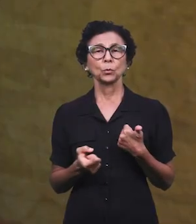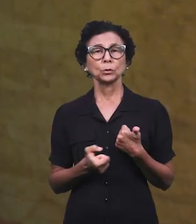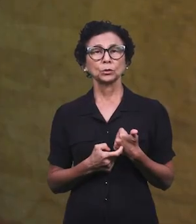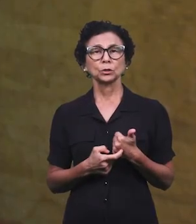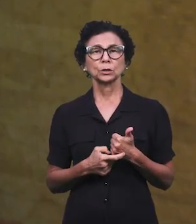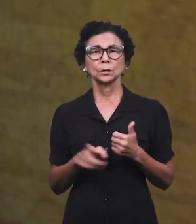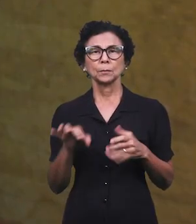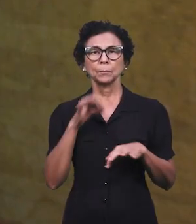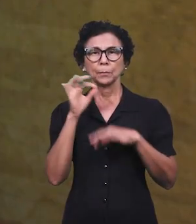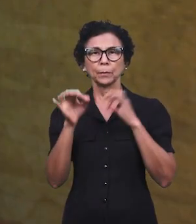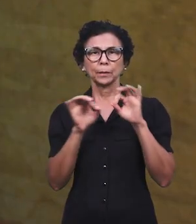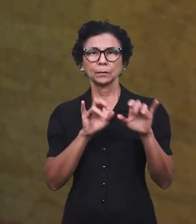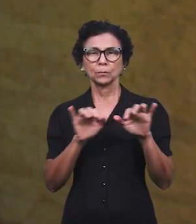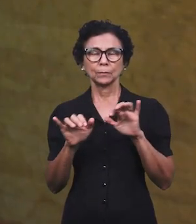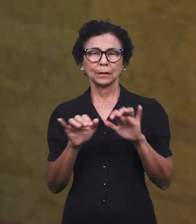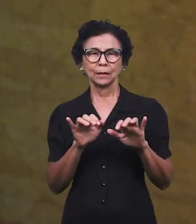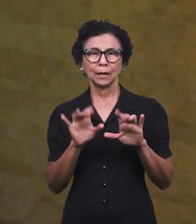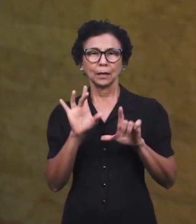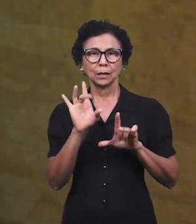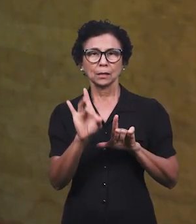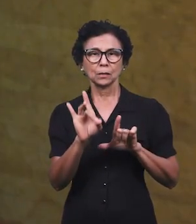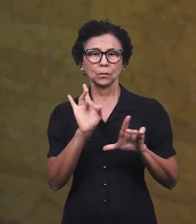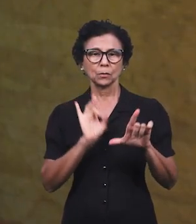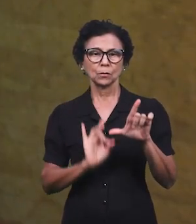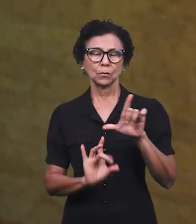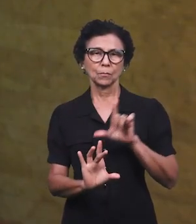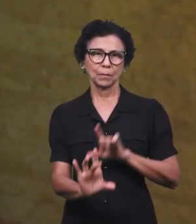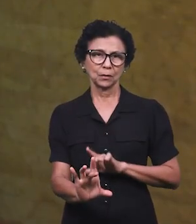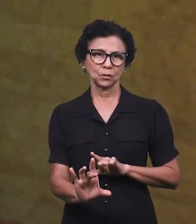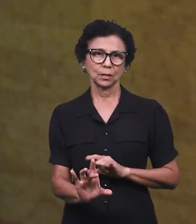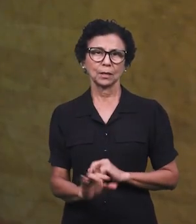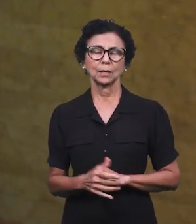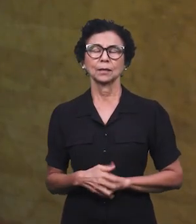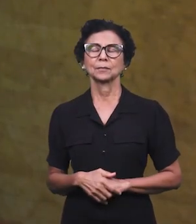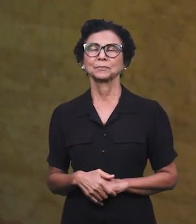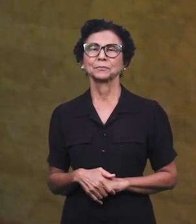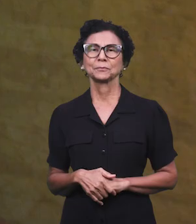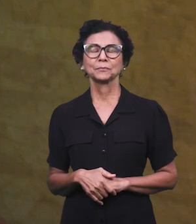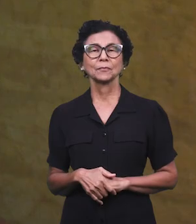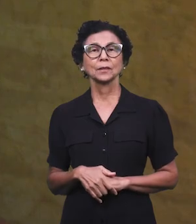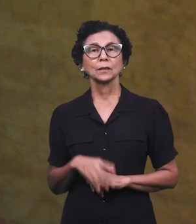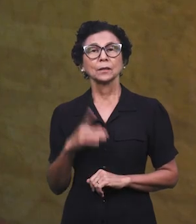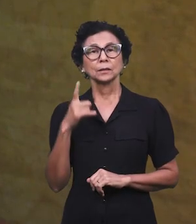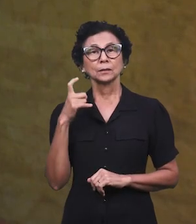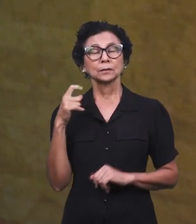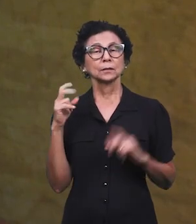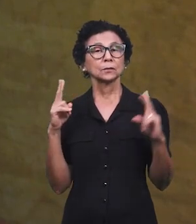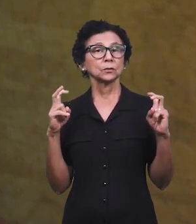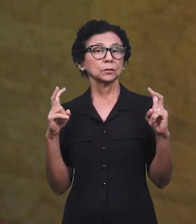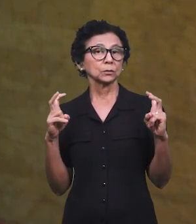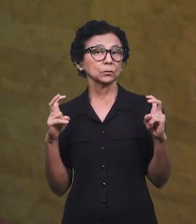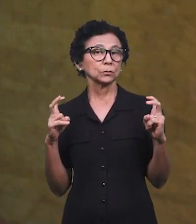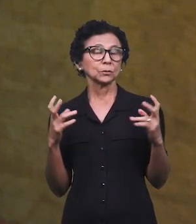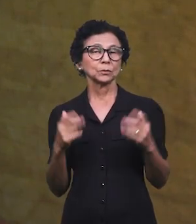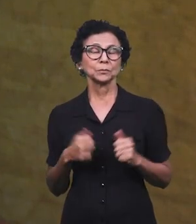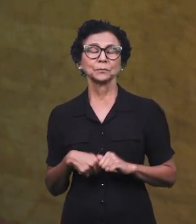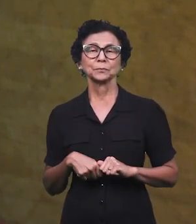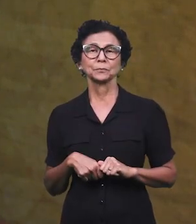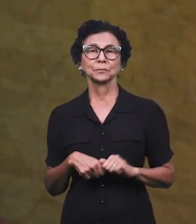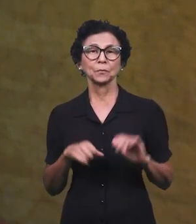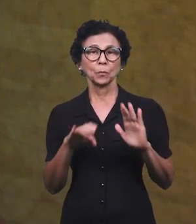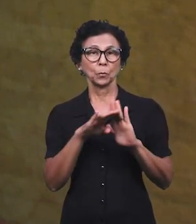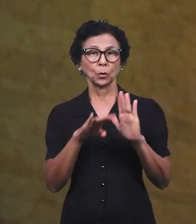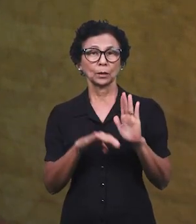e compartilhar, porque nós temos um assunto muito interessante. O nosso programa, como nós sempre falamos, é